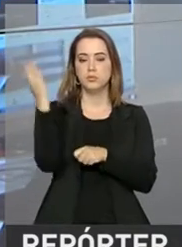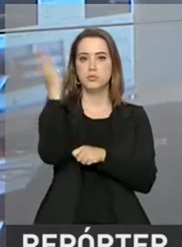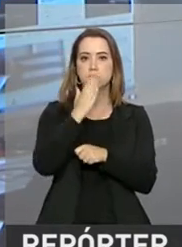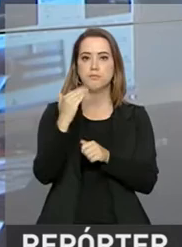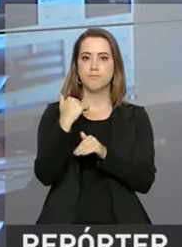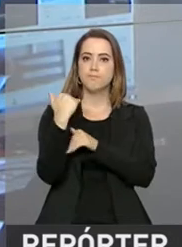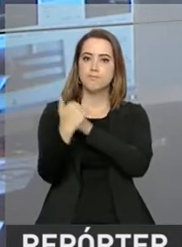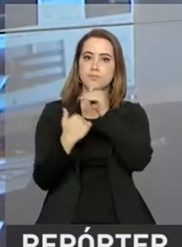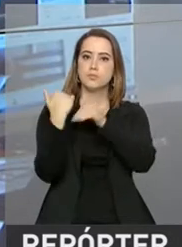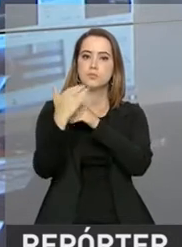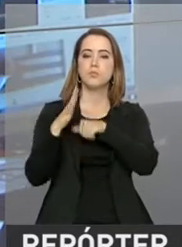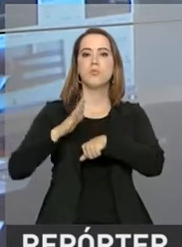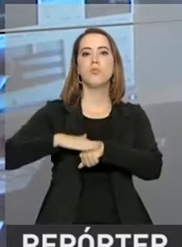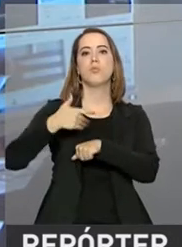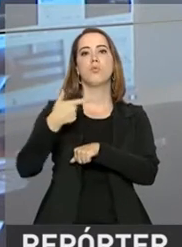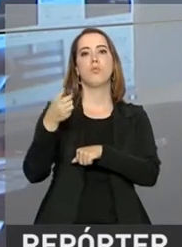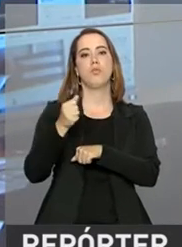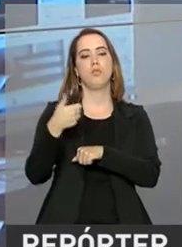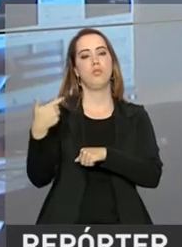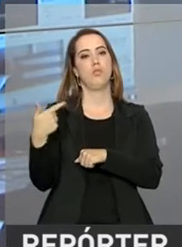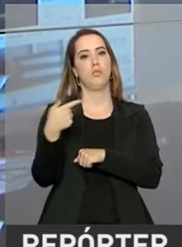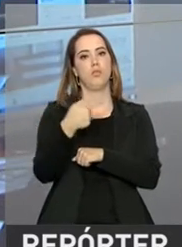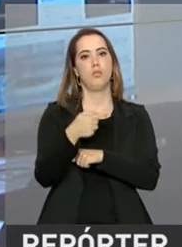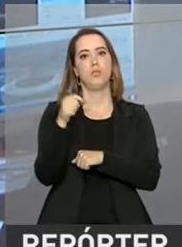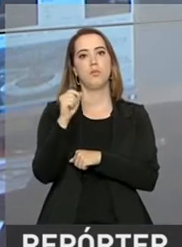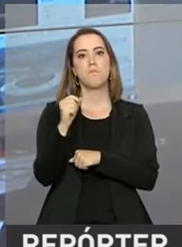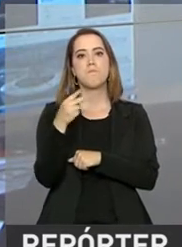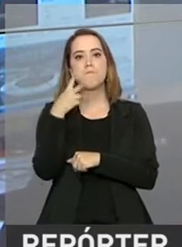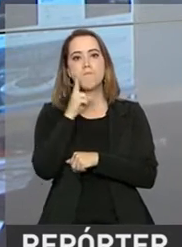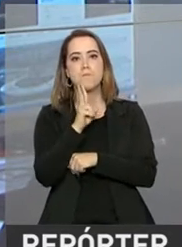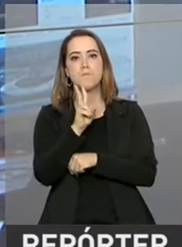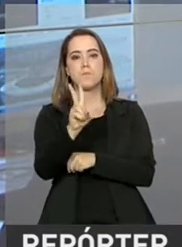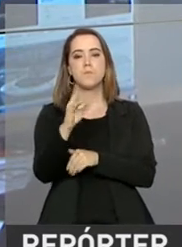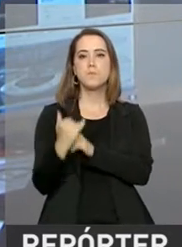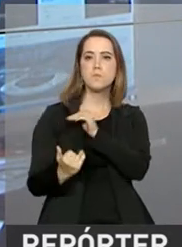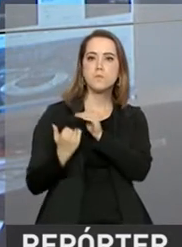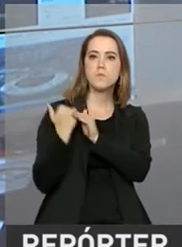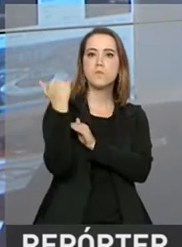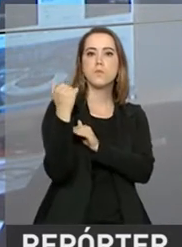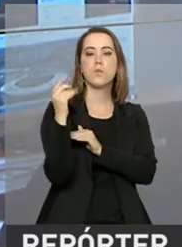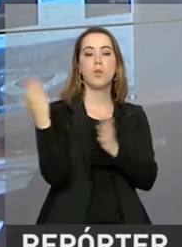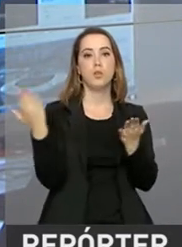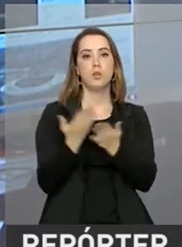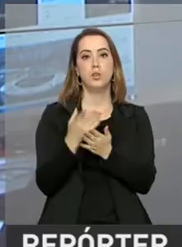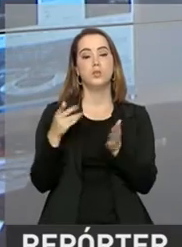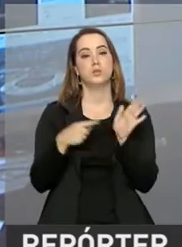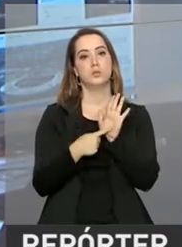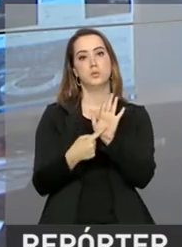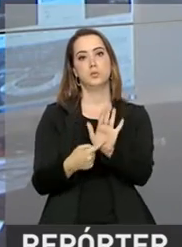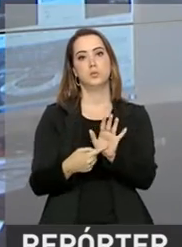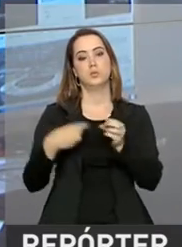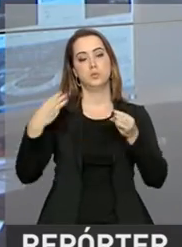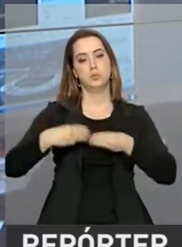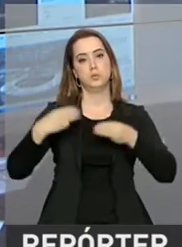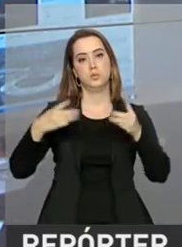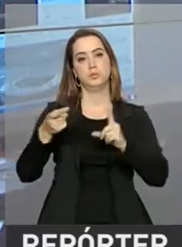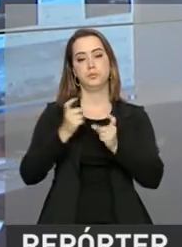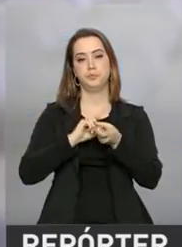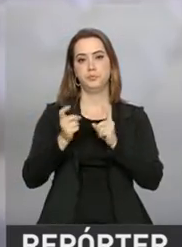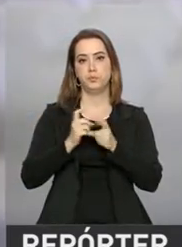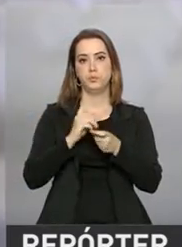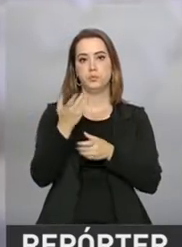vai crescer mais em 2017. A projeção de alta foi revista e apresentada hoje pelo Ministério da